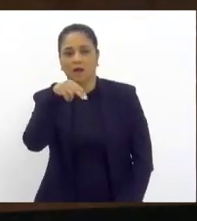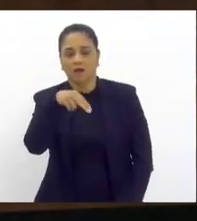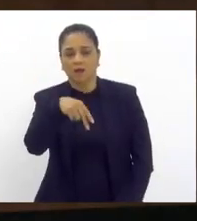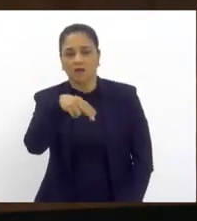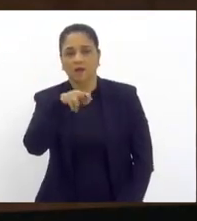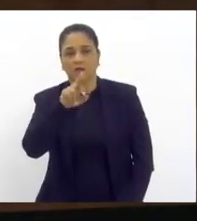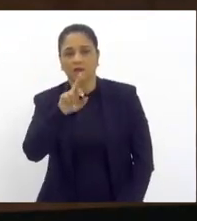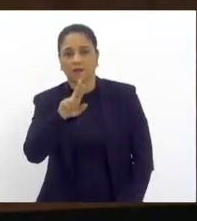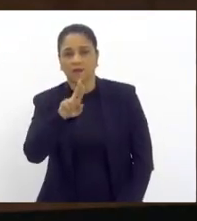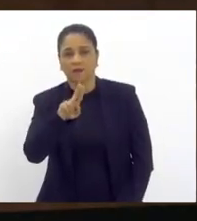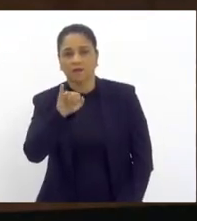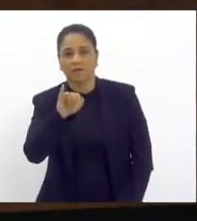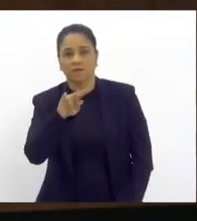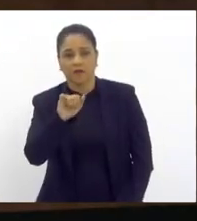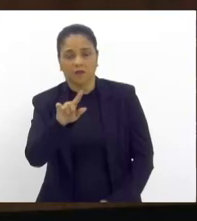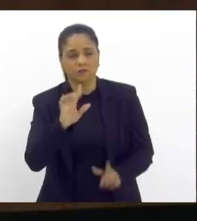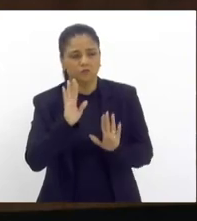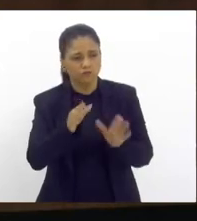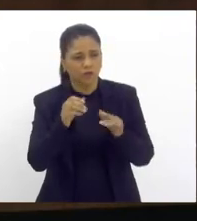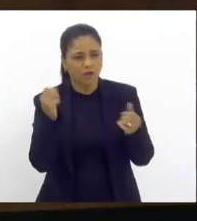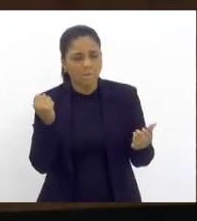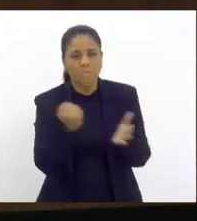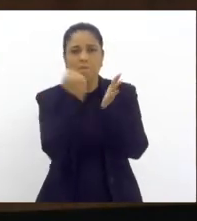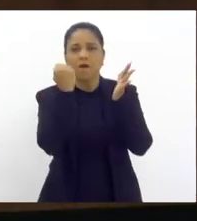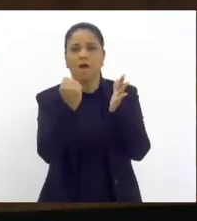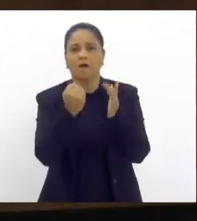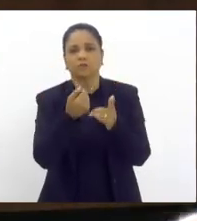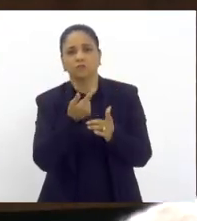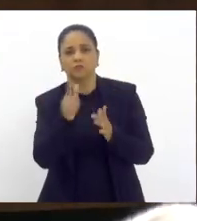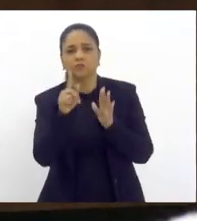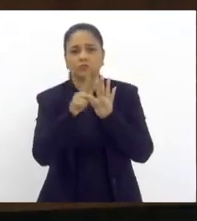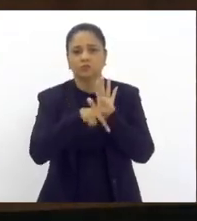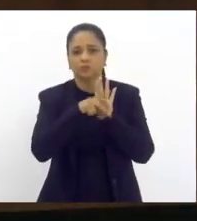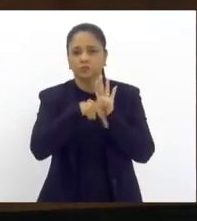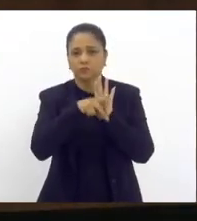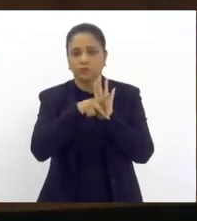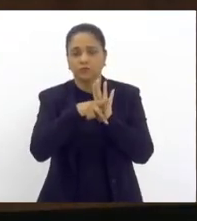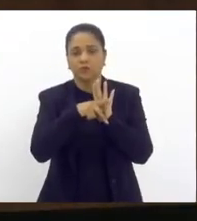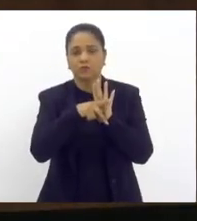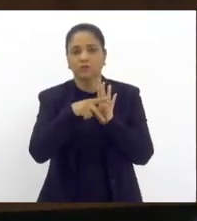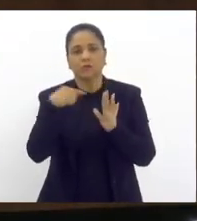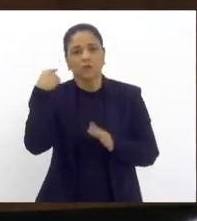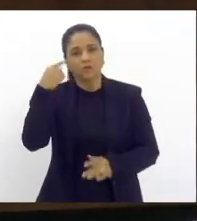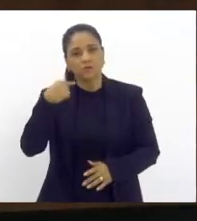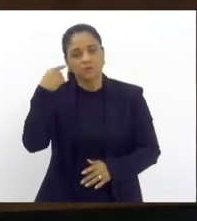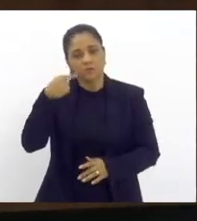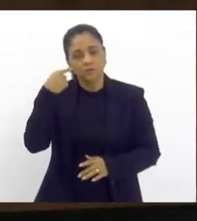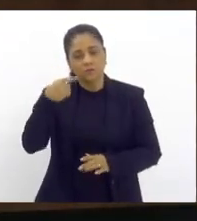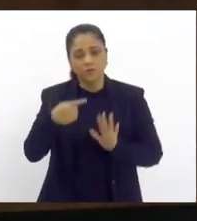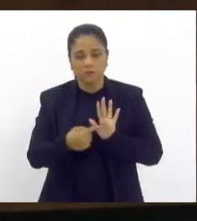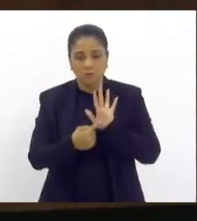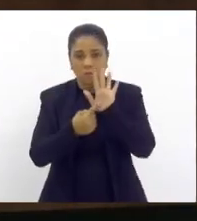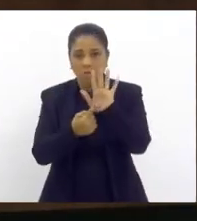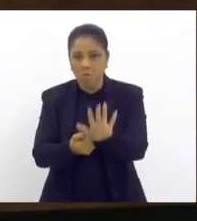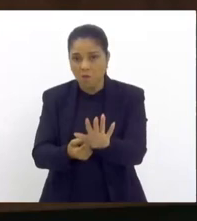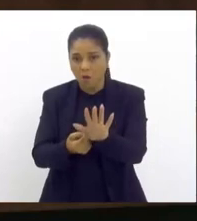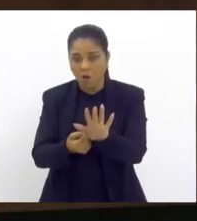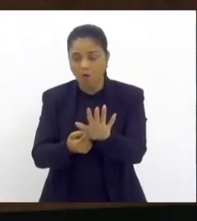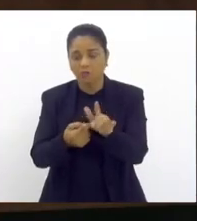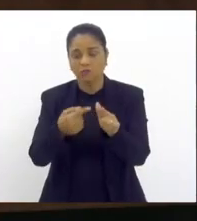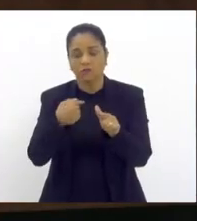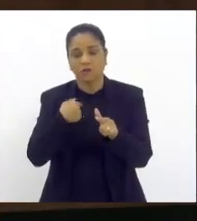Isso tem um impacto na tramitação de outros projetos legislativos, porque se um outro deputado apresenta o projeto e o meu não está